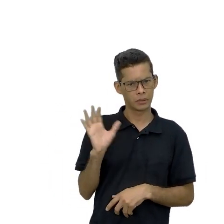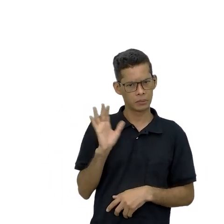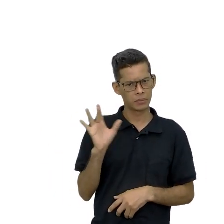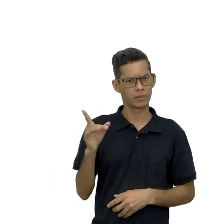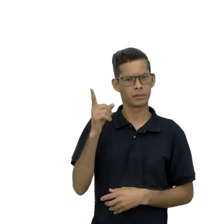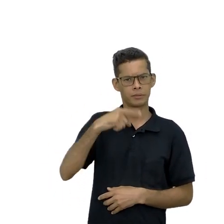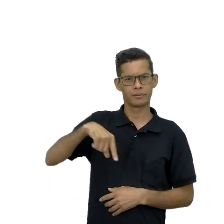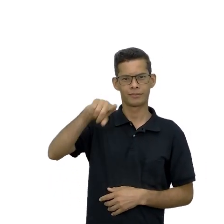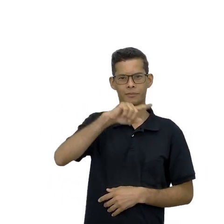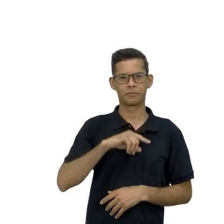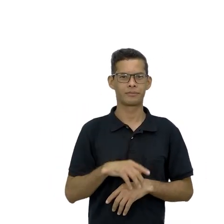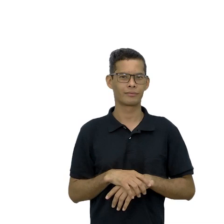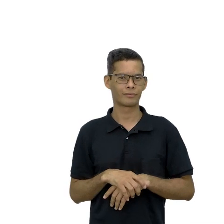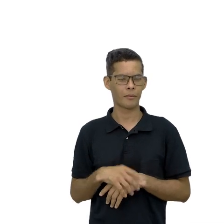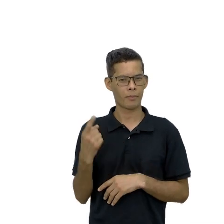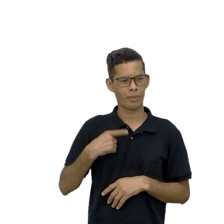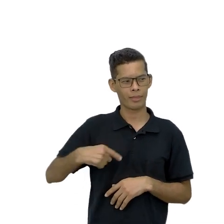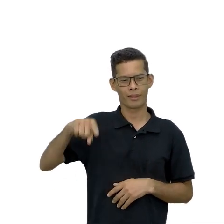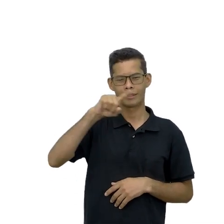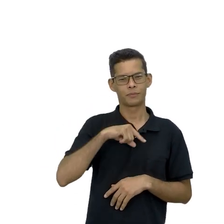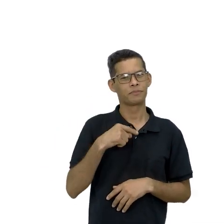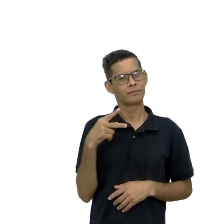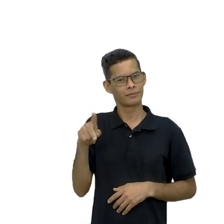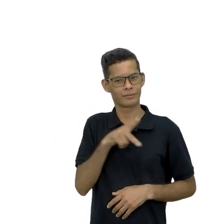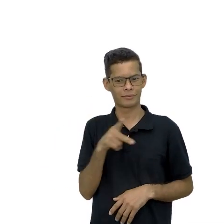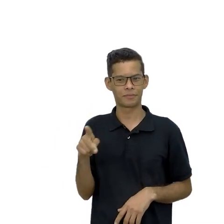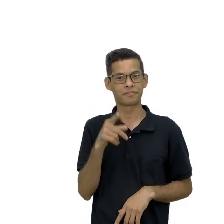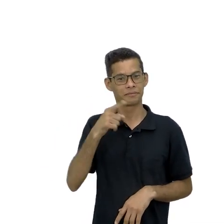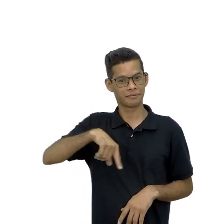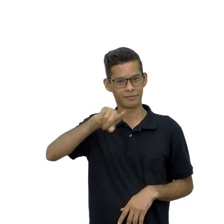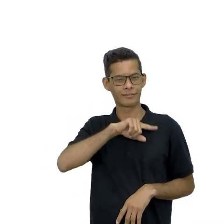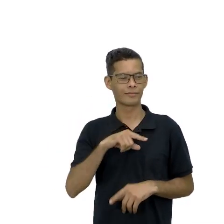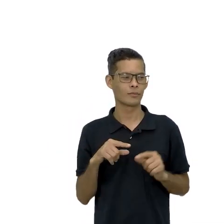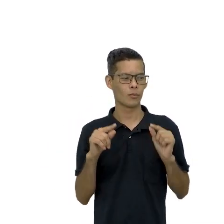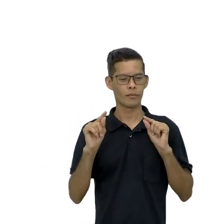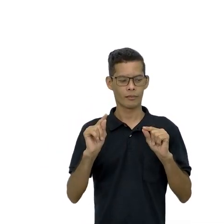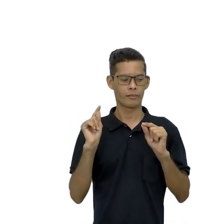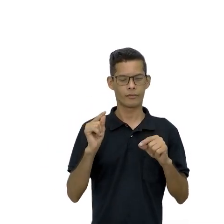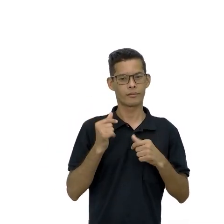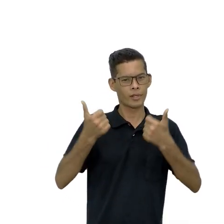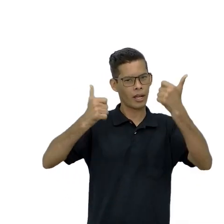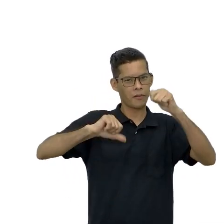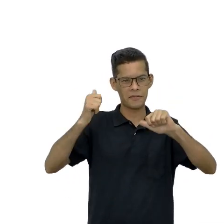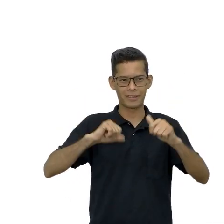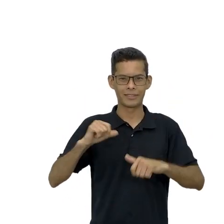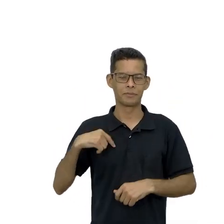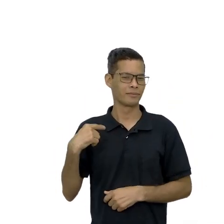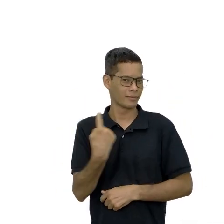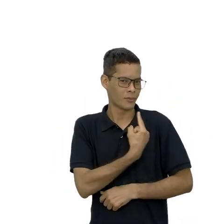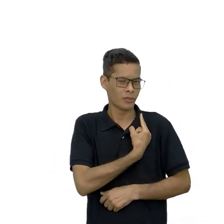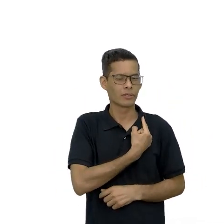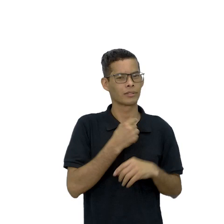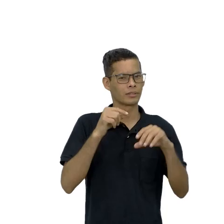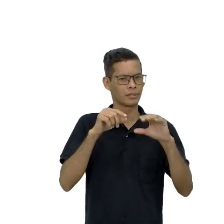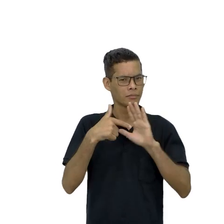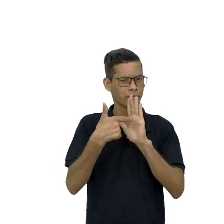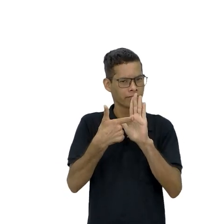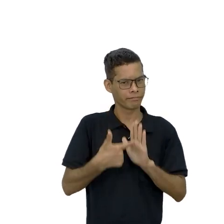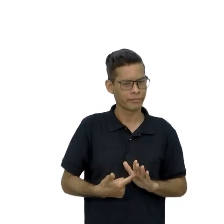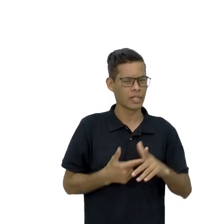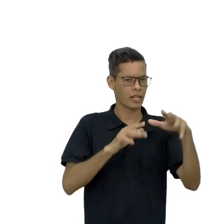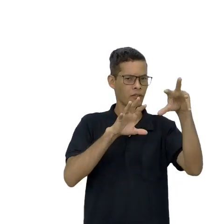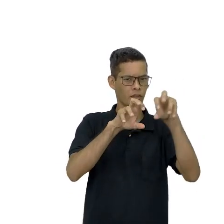que vocês, professores, façam a gentileza de nos avaliar, de avaliar essa apresentação, essa formação,